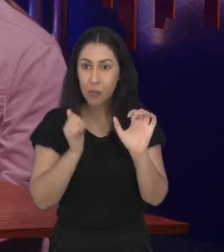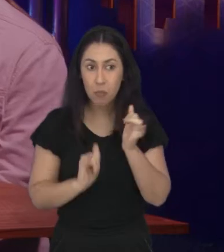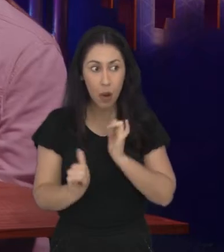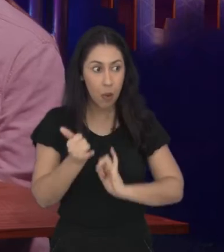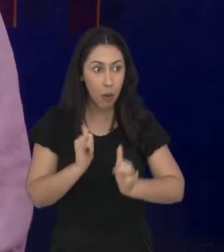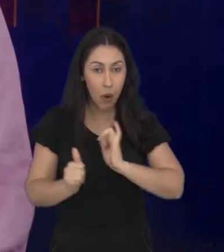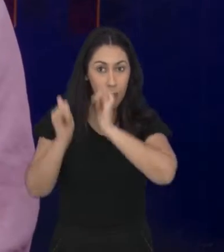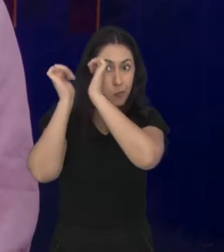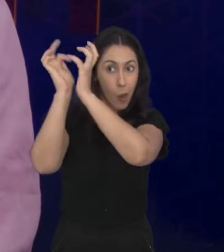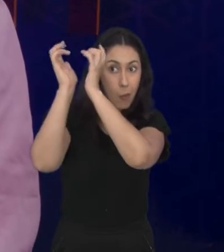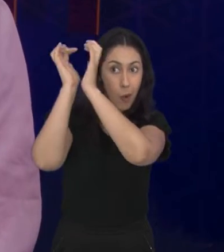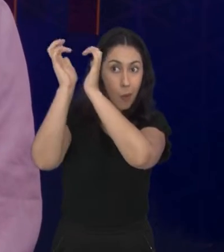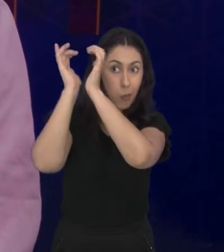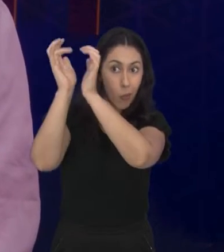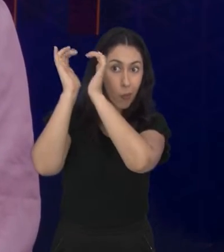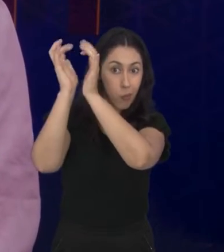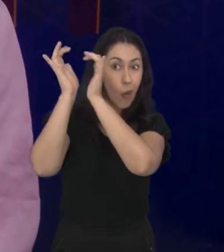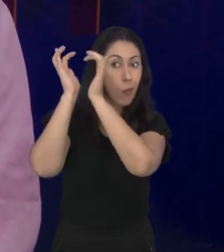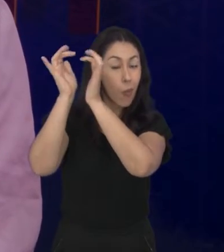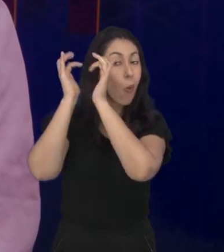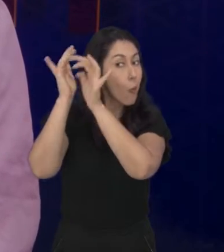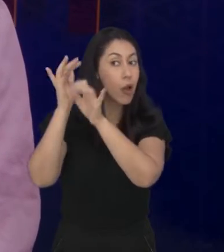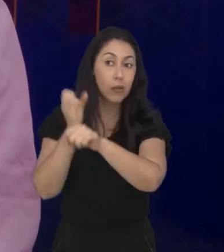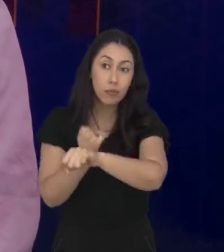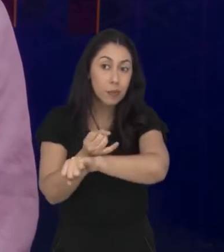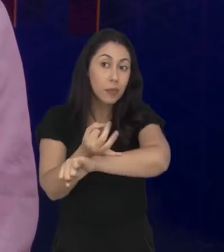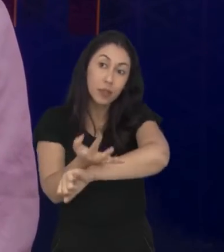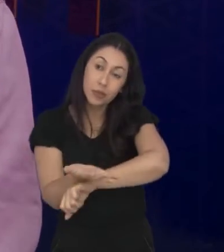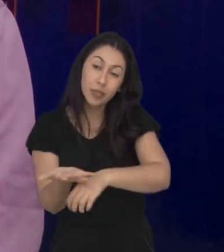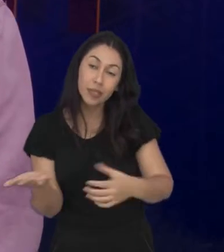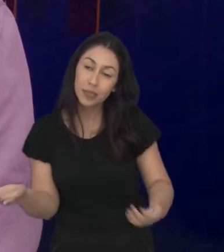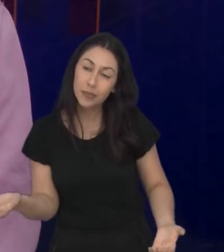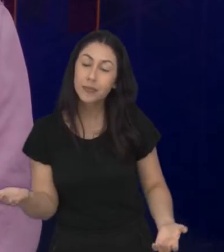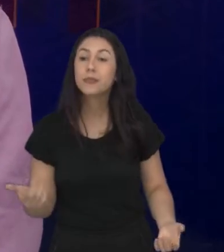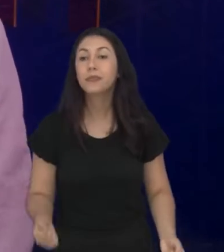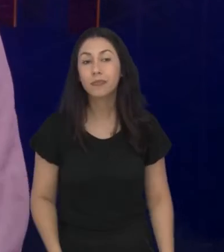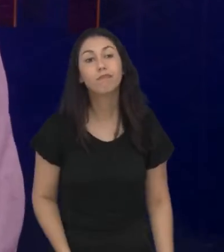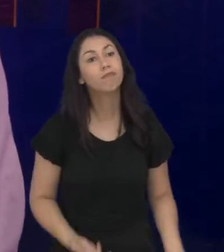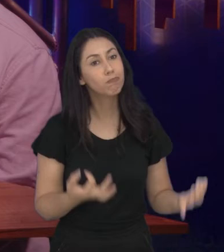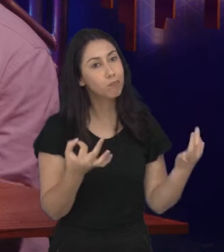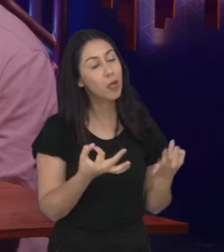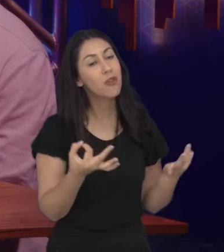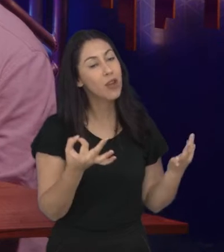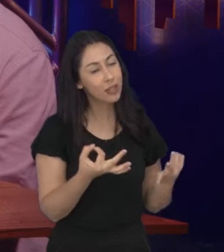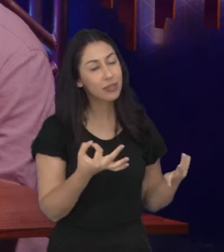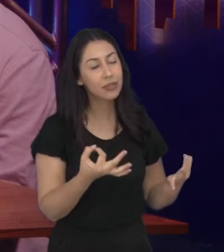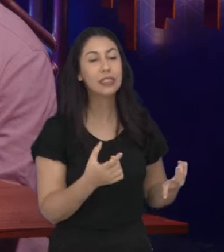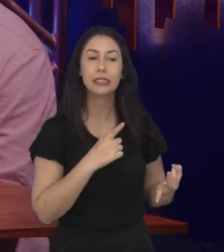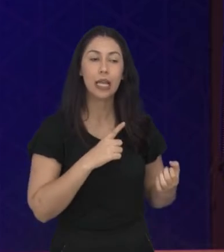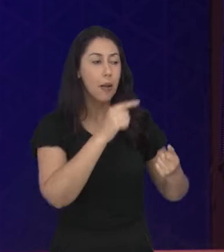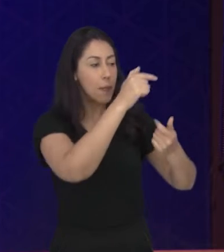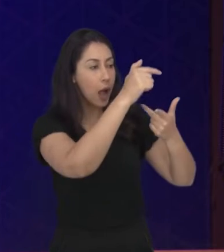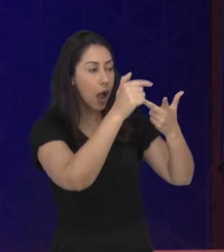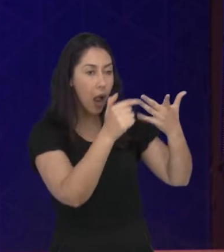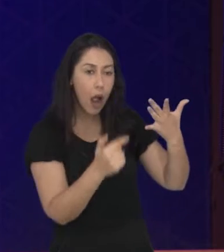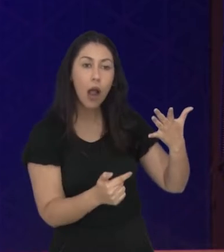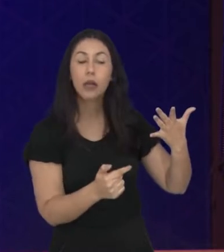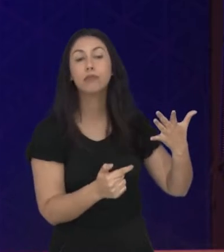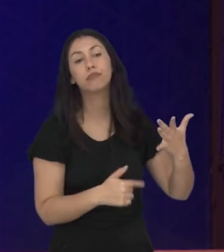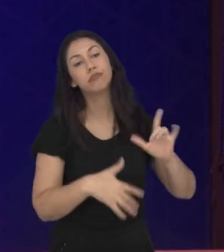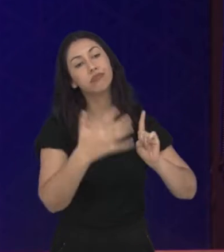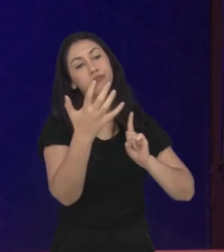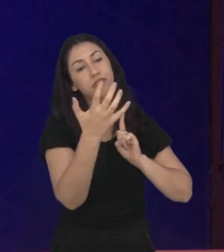ativas, com o cérebro funcionando mais rápido no período mais tarde. Perfeito, a gente tem diversos fatores, né, que